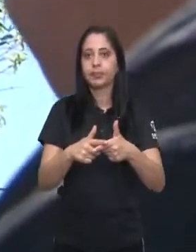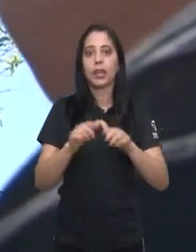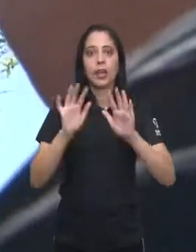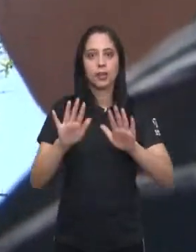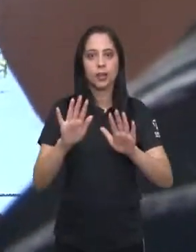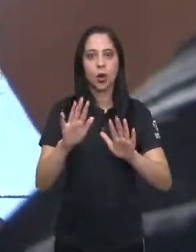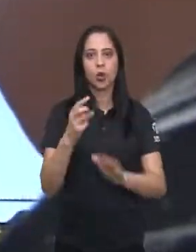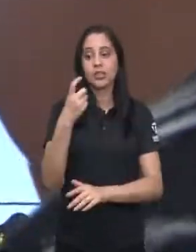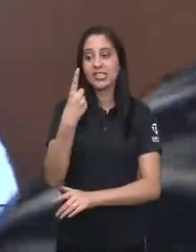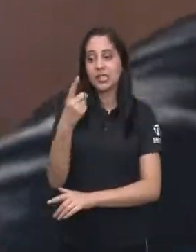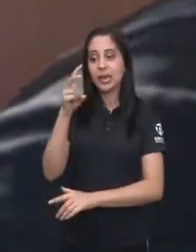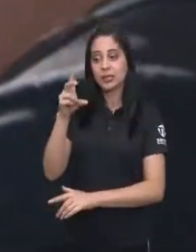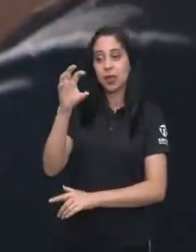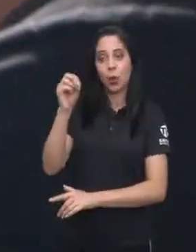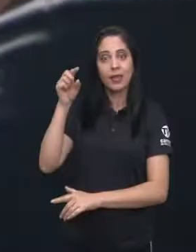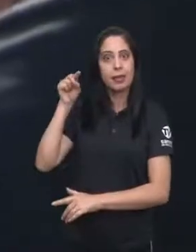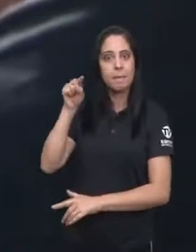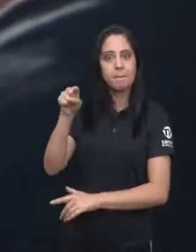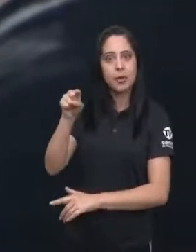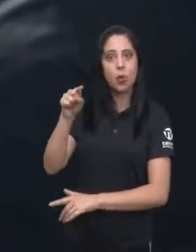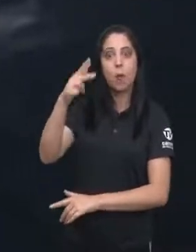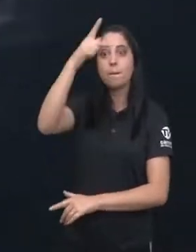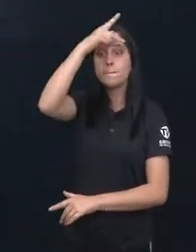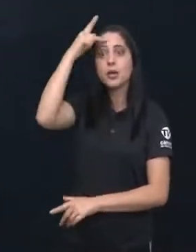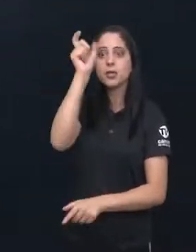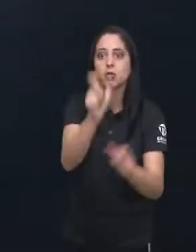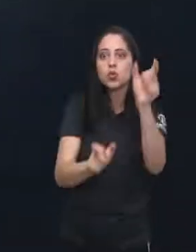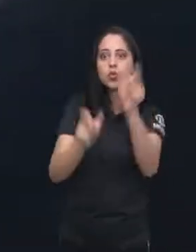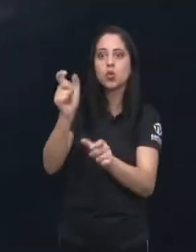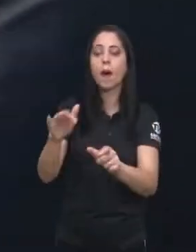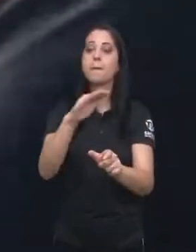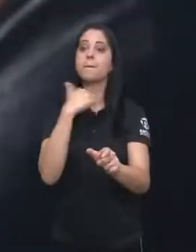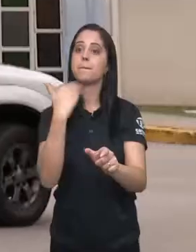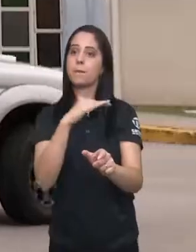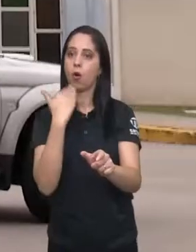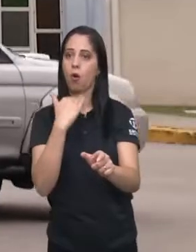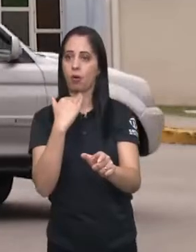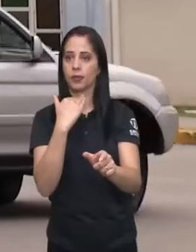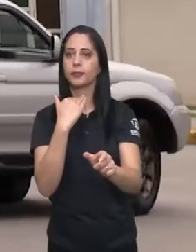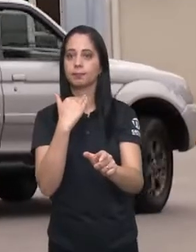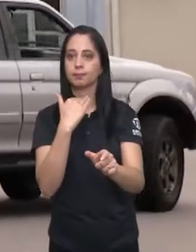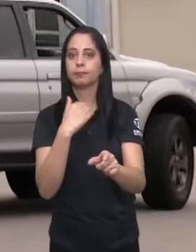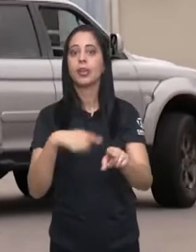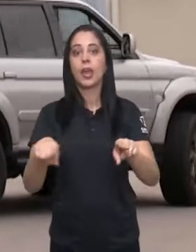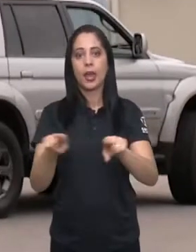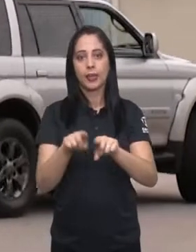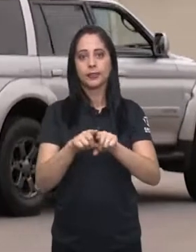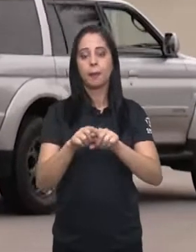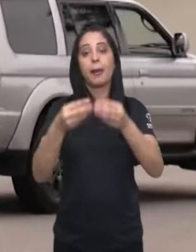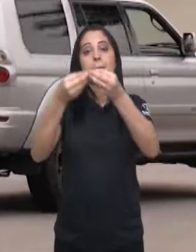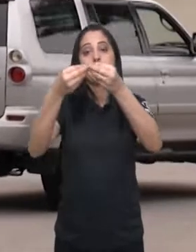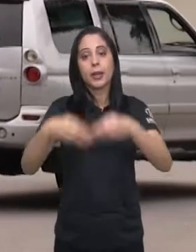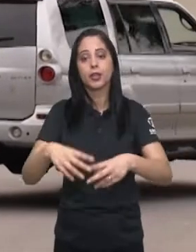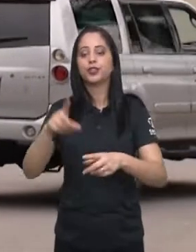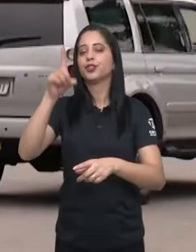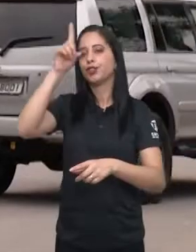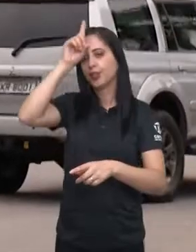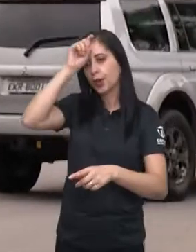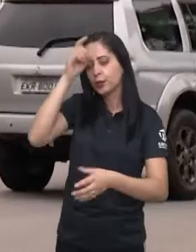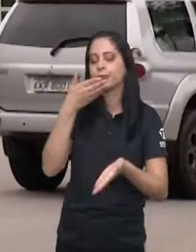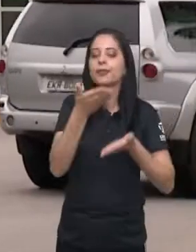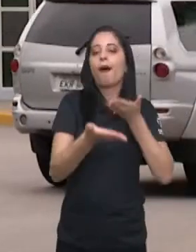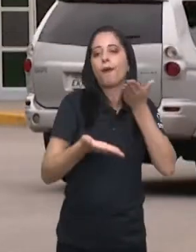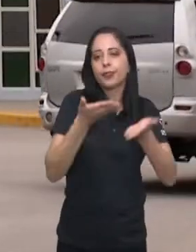ano esse hábito é responsável por cerca de 157 mil mortes no país foram os impactos no sistema público de saúde